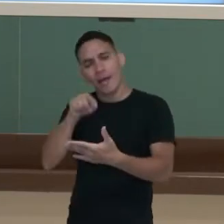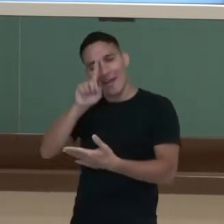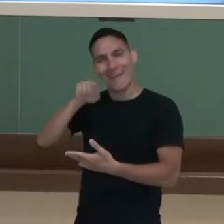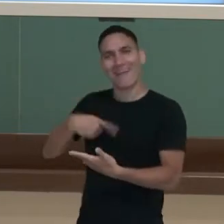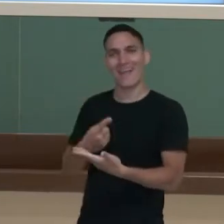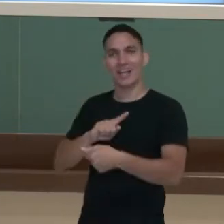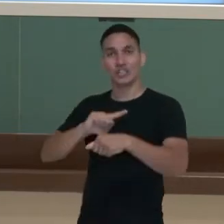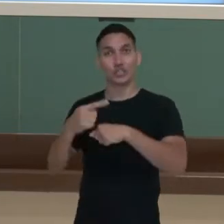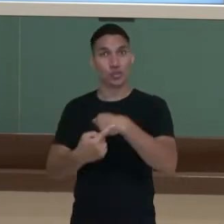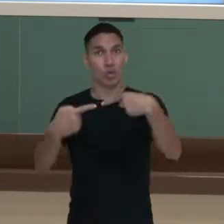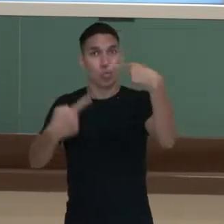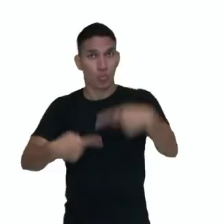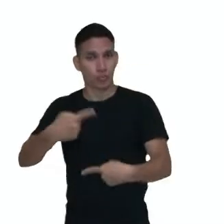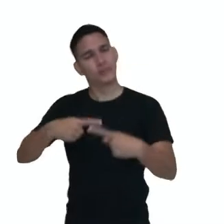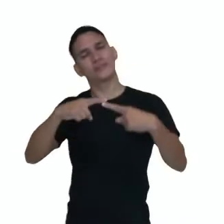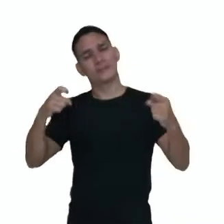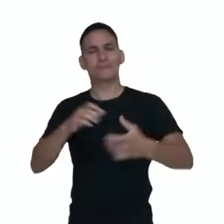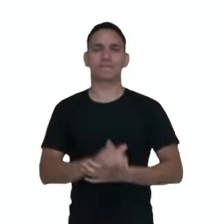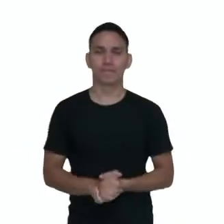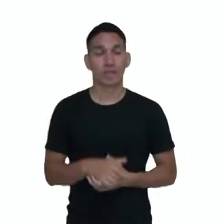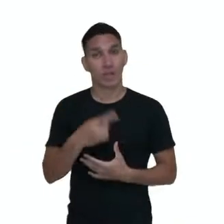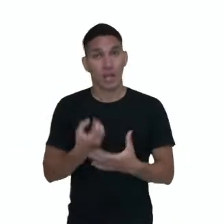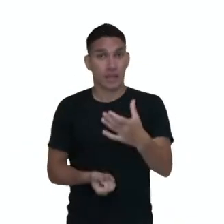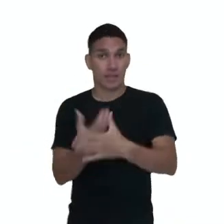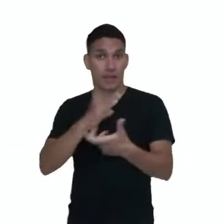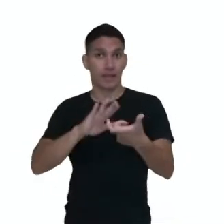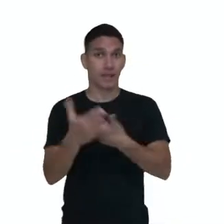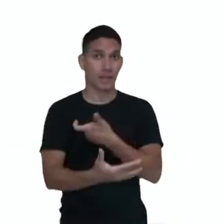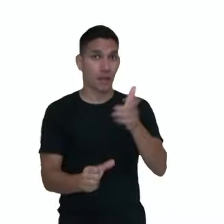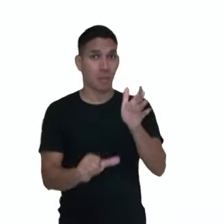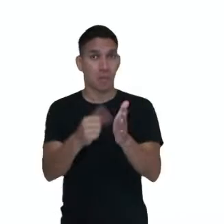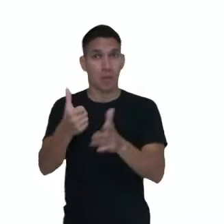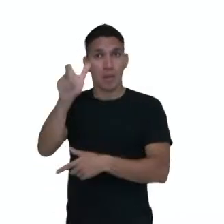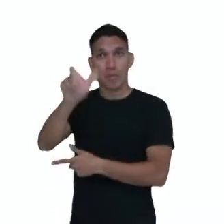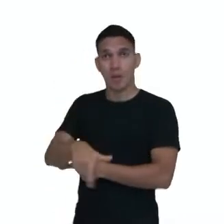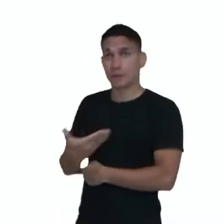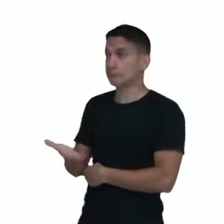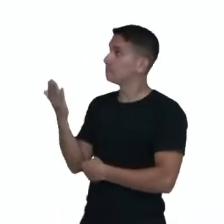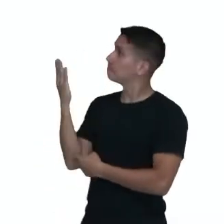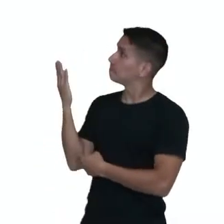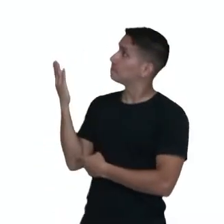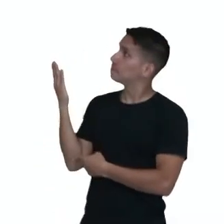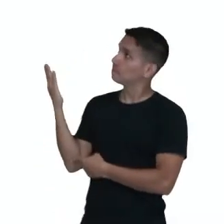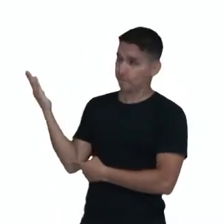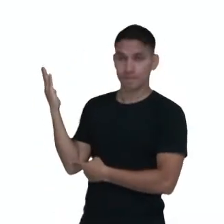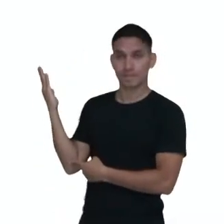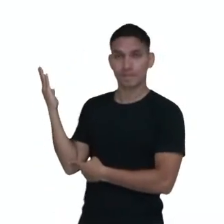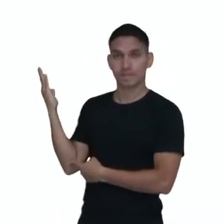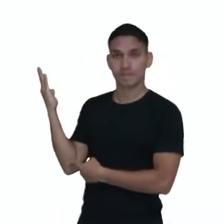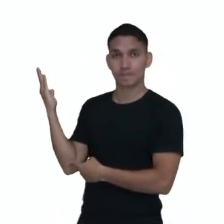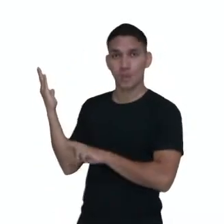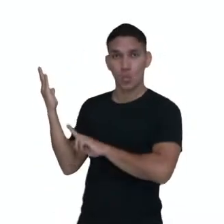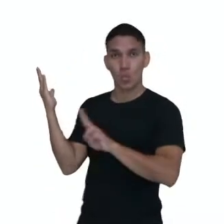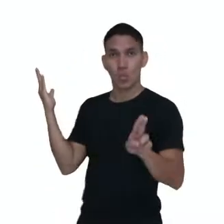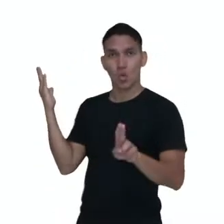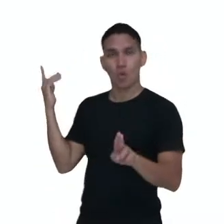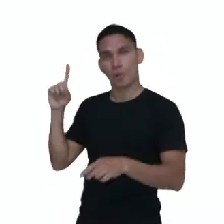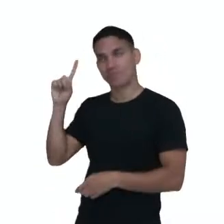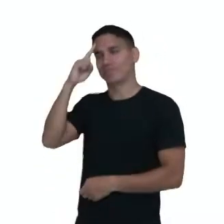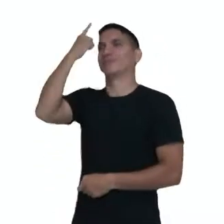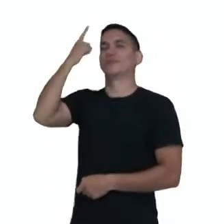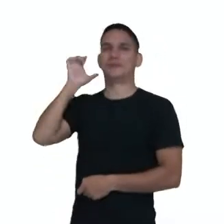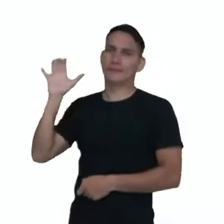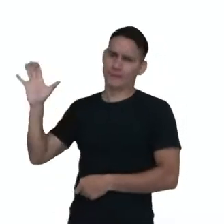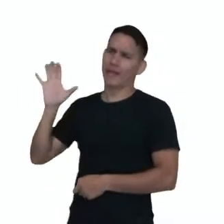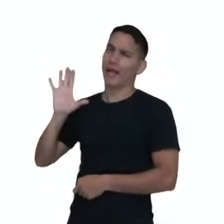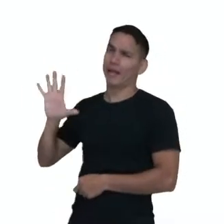bom? Vamos ver então. Então olha só, o termo foi criado então pelo cientista sueco chamado Rudolf Kjellén,